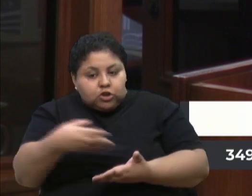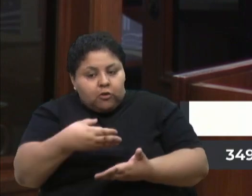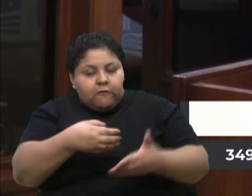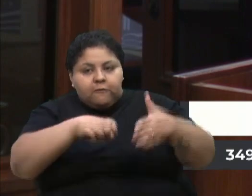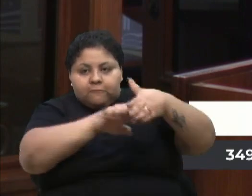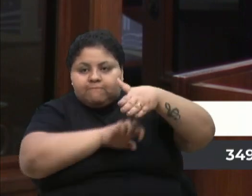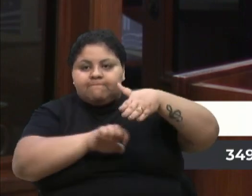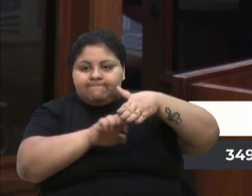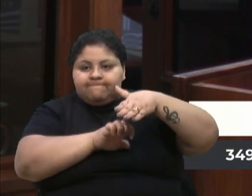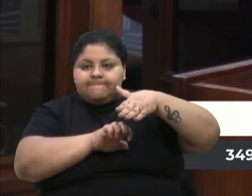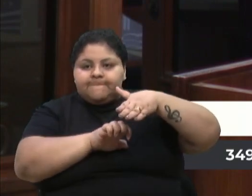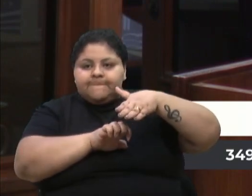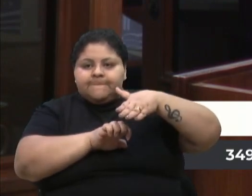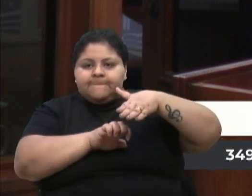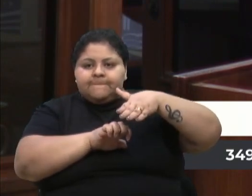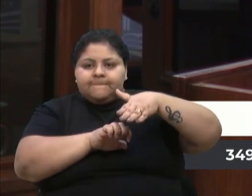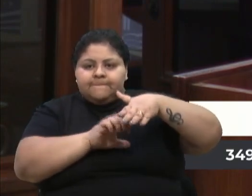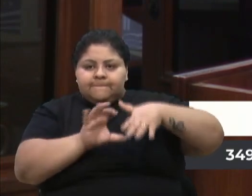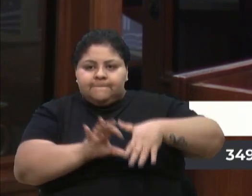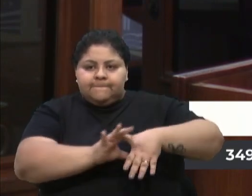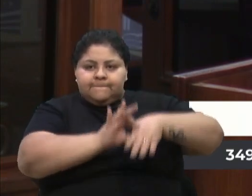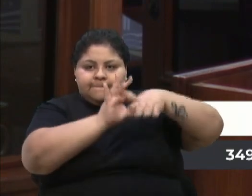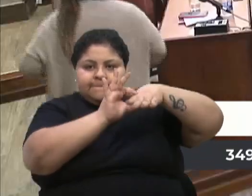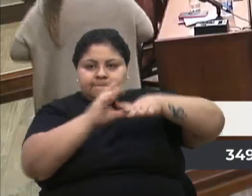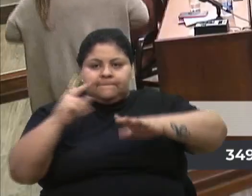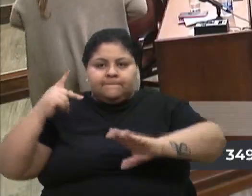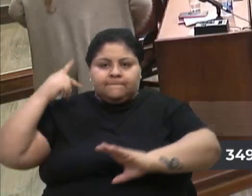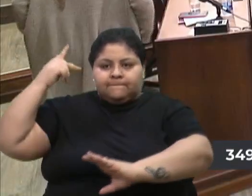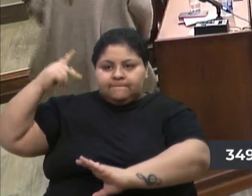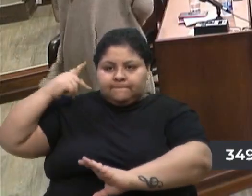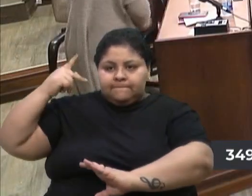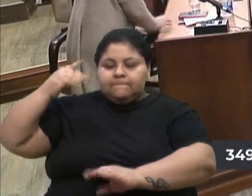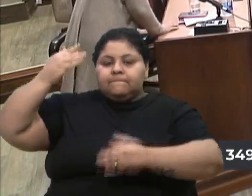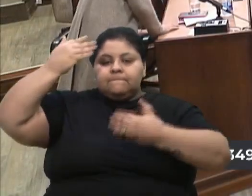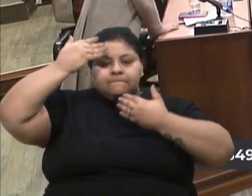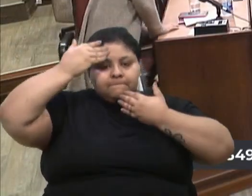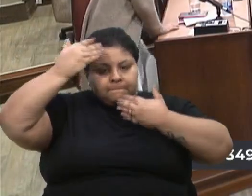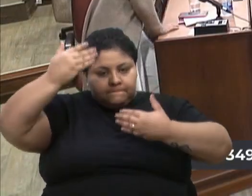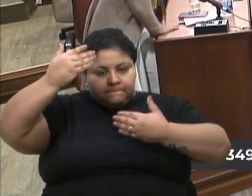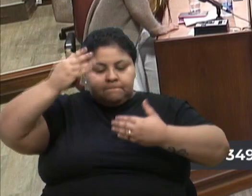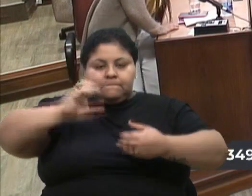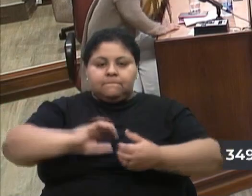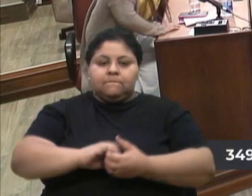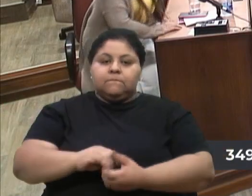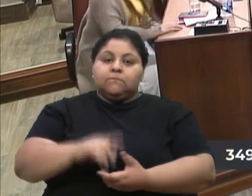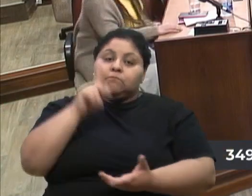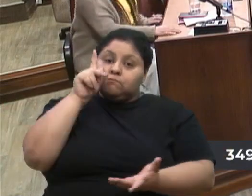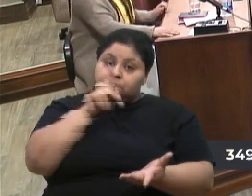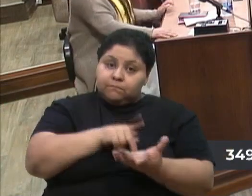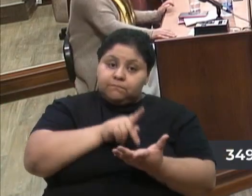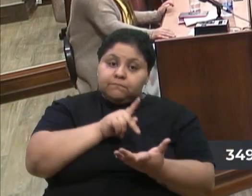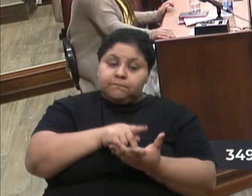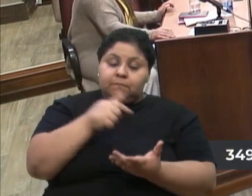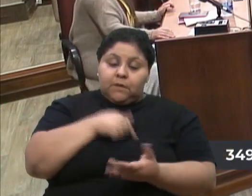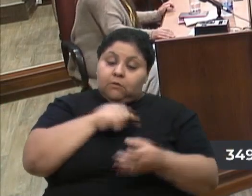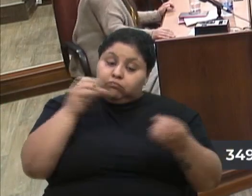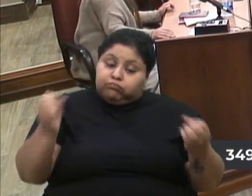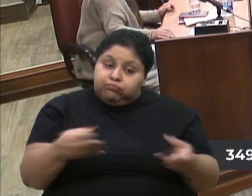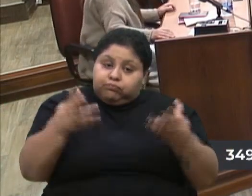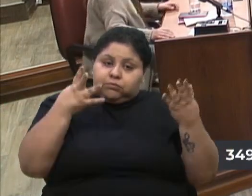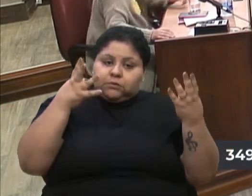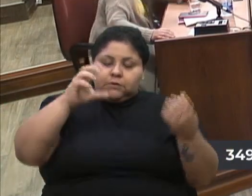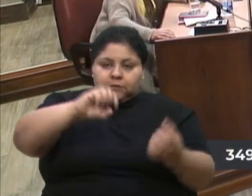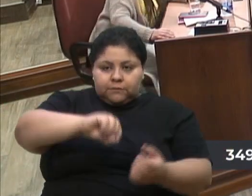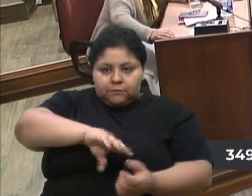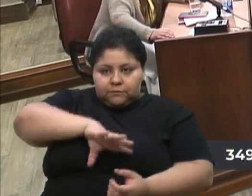Declaração de líder. A sua parte, vereador. Obrigado, vereador. Na realidade, eu estava enaltecendo a